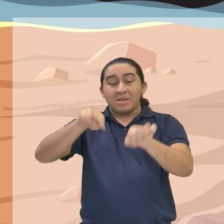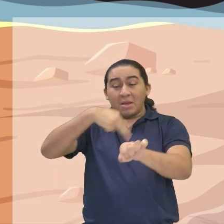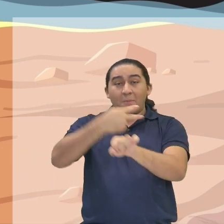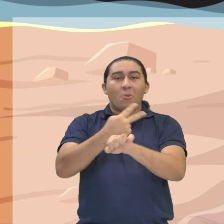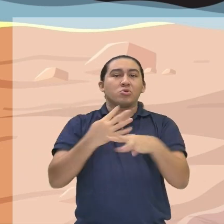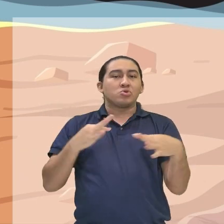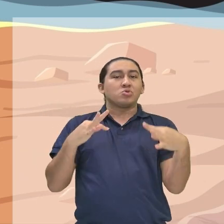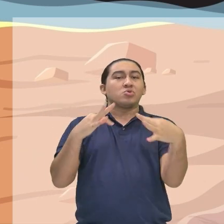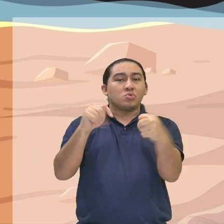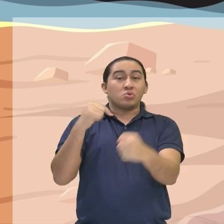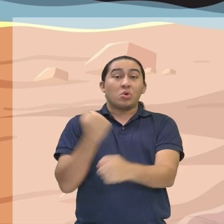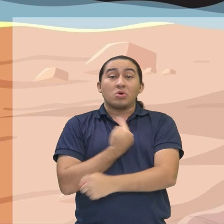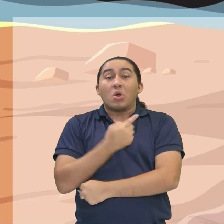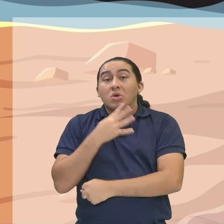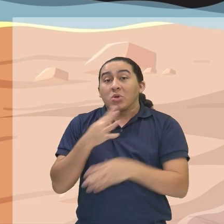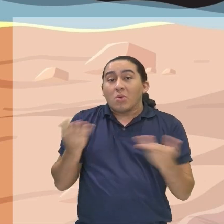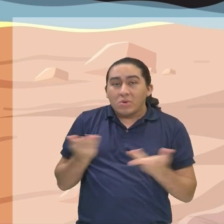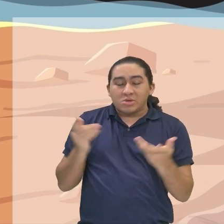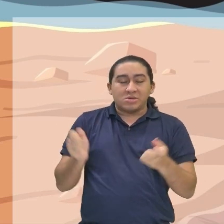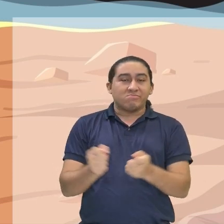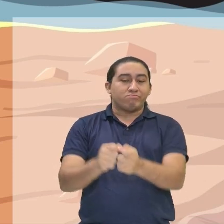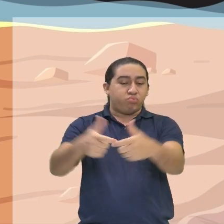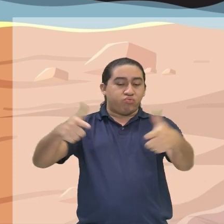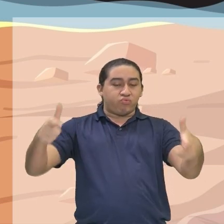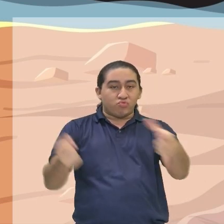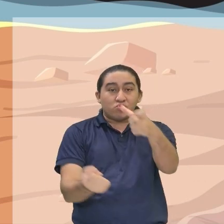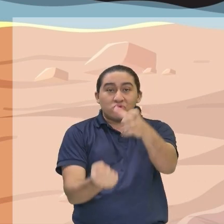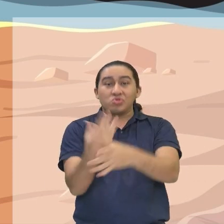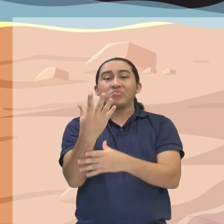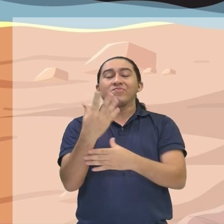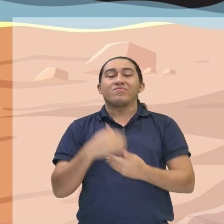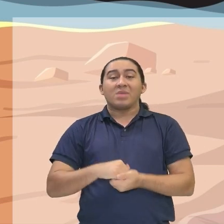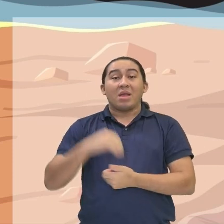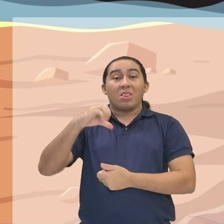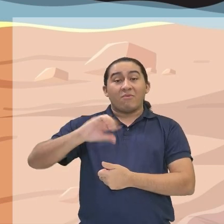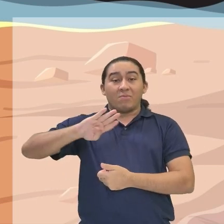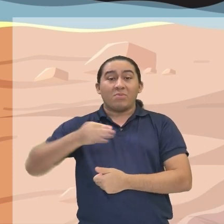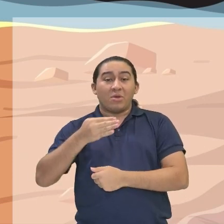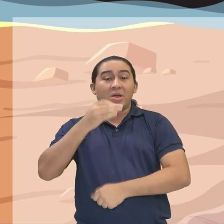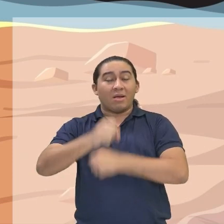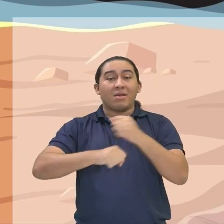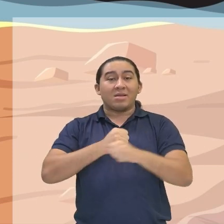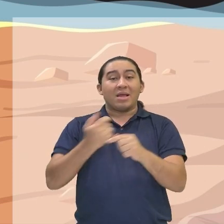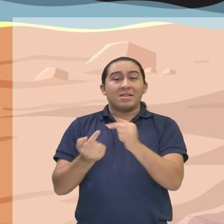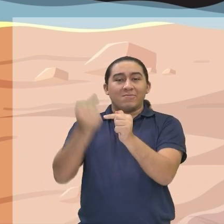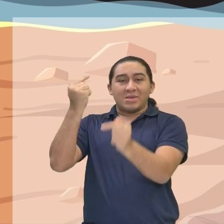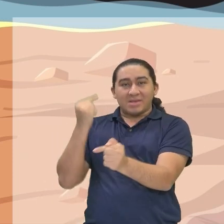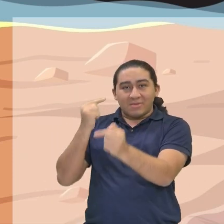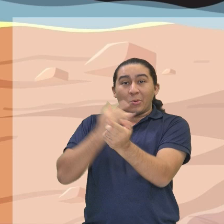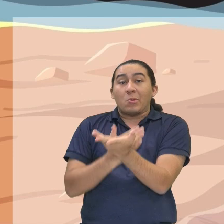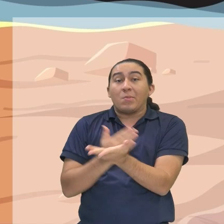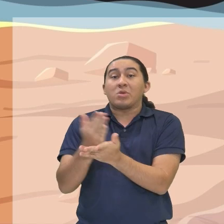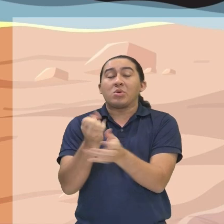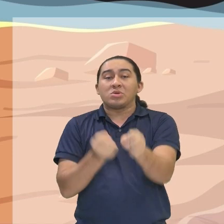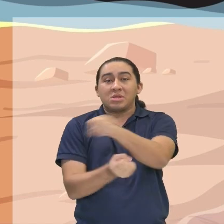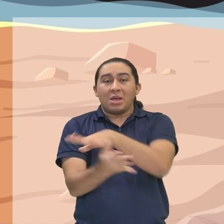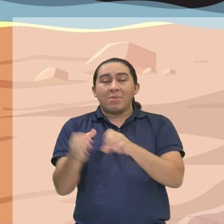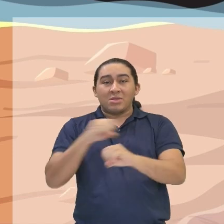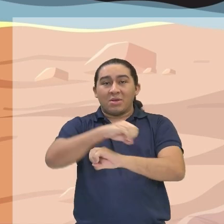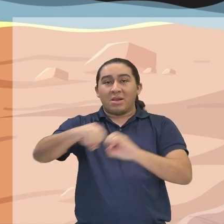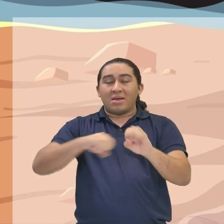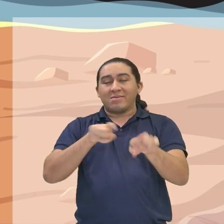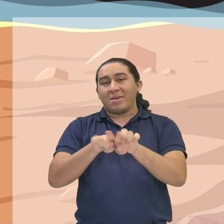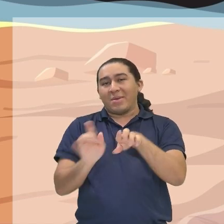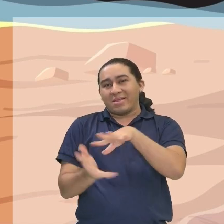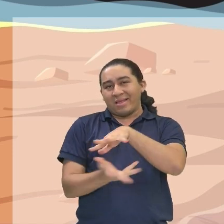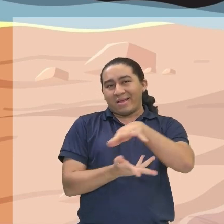que nós conhecemos do universo. Até que, há 9 bilhões de anos atrás, ocorreu a formação do Sistema Solar e do planeta